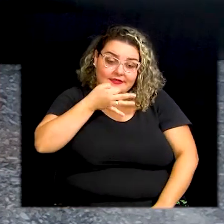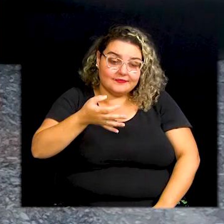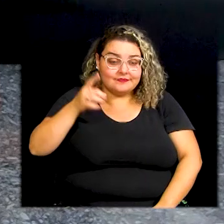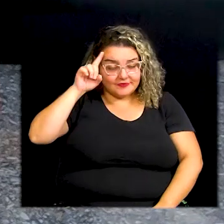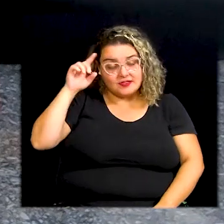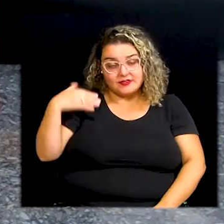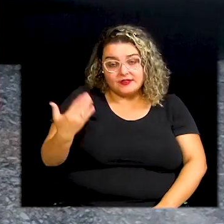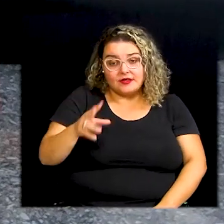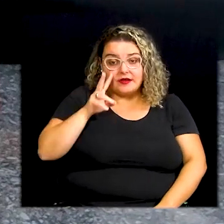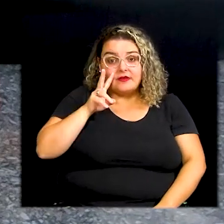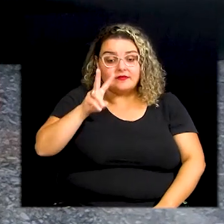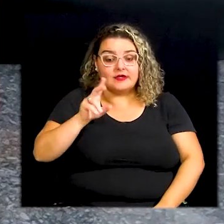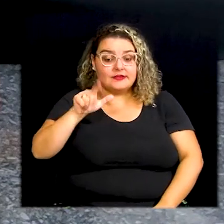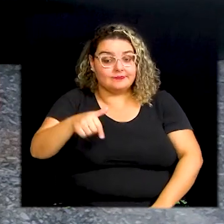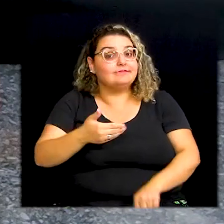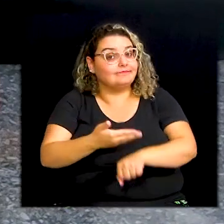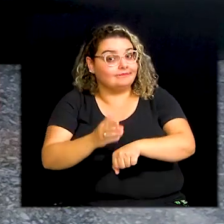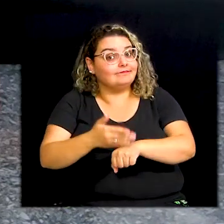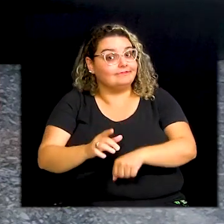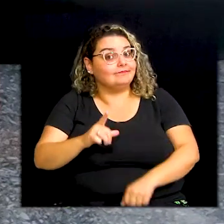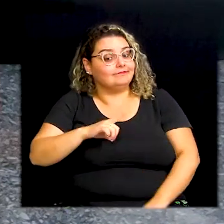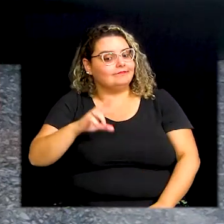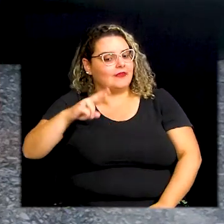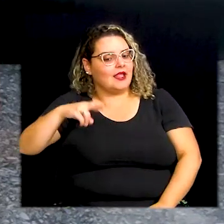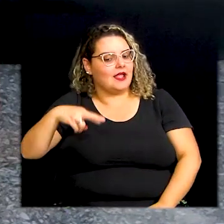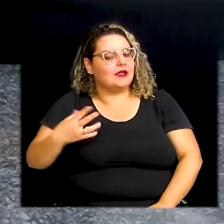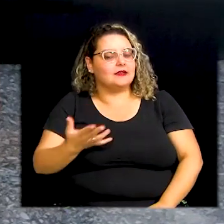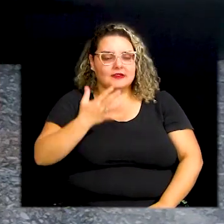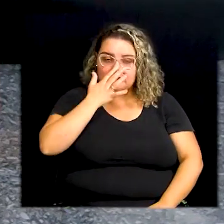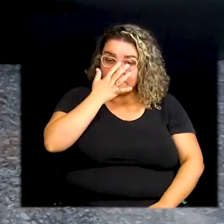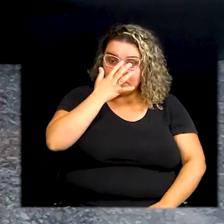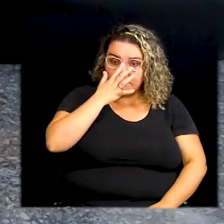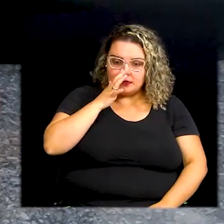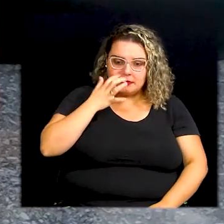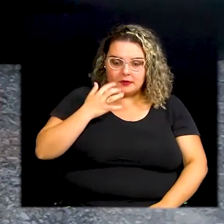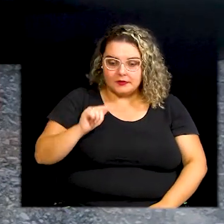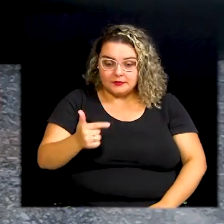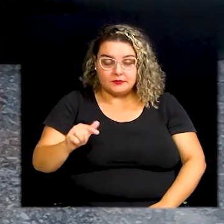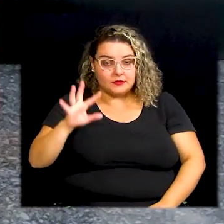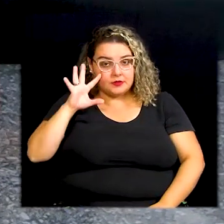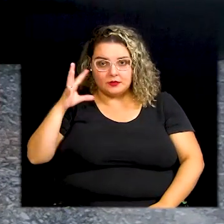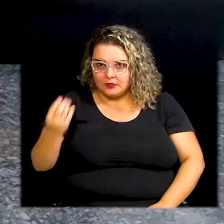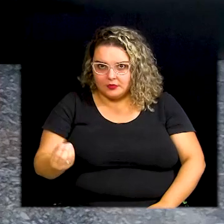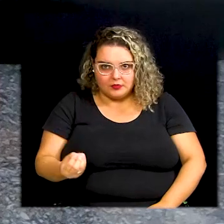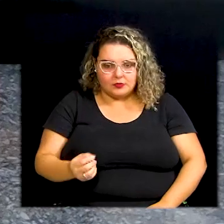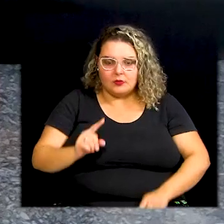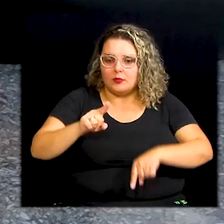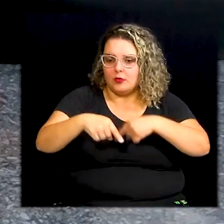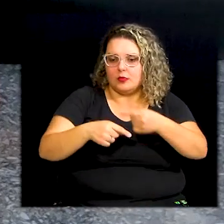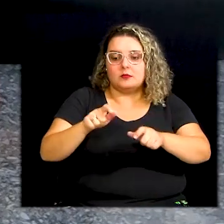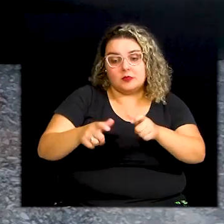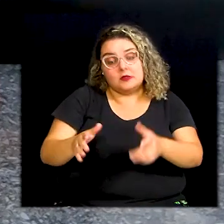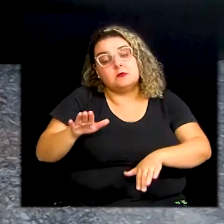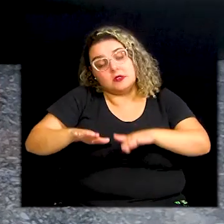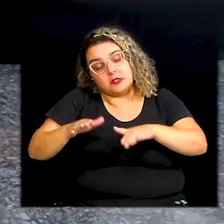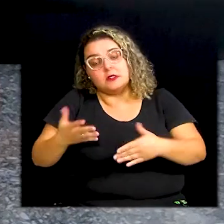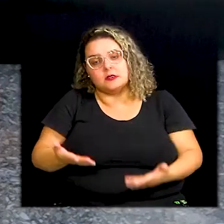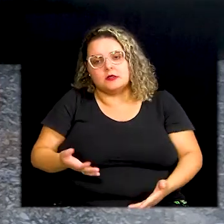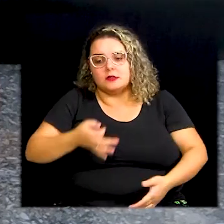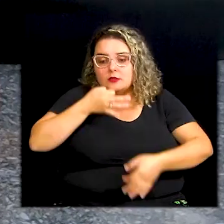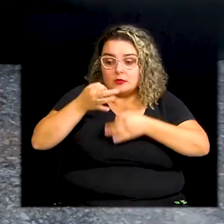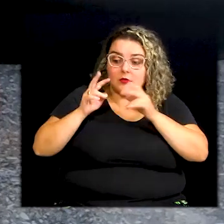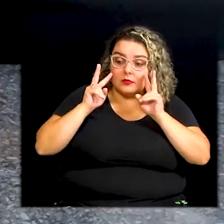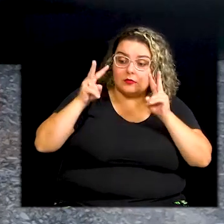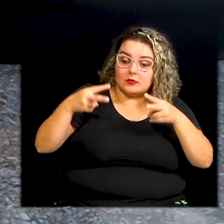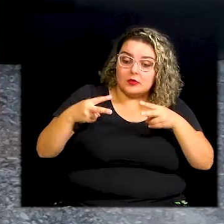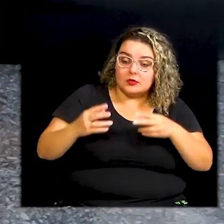no dia a dia a gente vê depois na prática que às vezes, mesmo eles não tendo tanto conhecimento como outras pessoas, mas às vezes o que